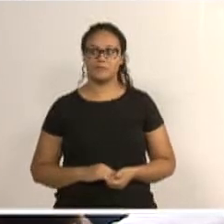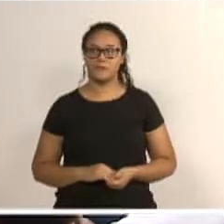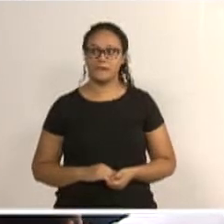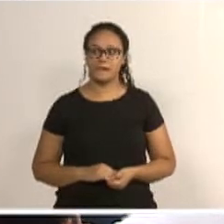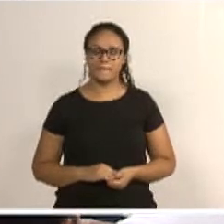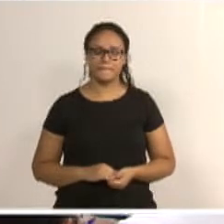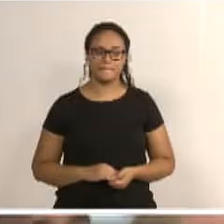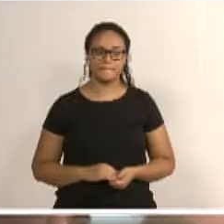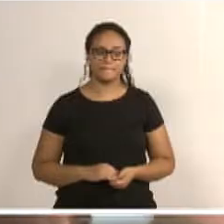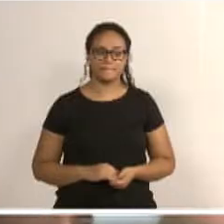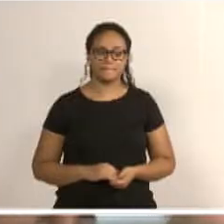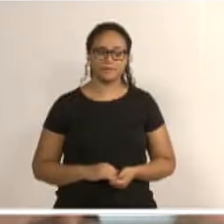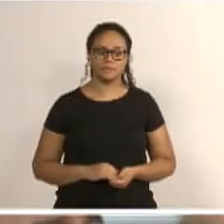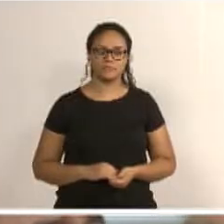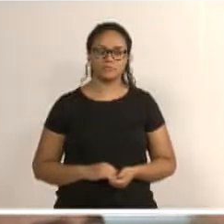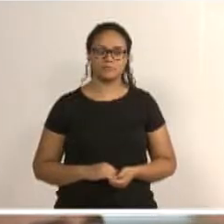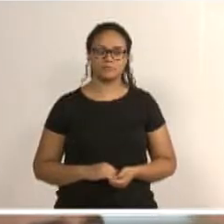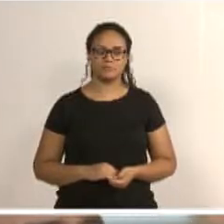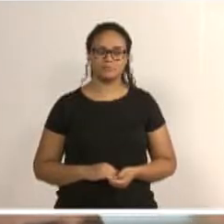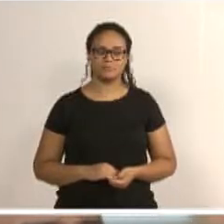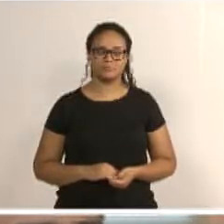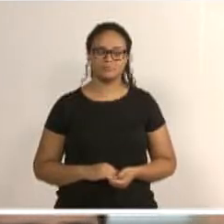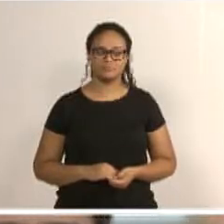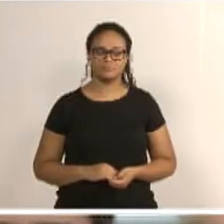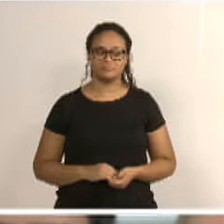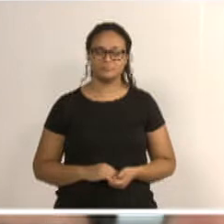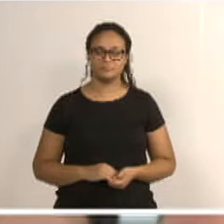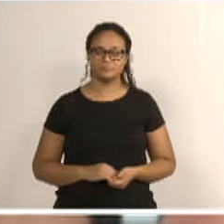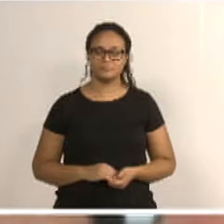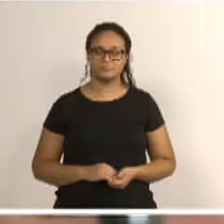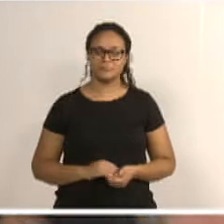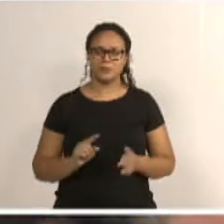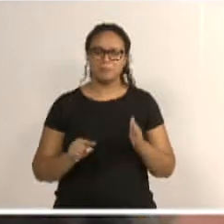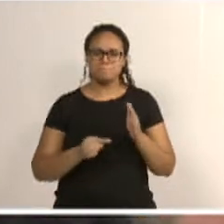Alô. Primeiramente, fora Temer.